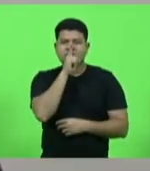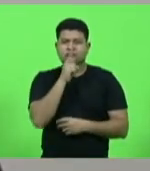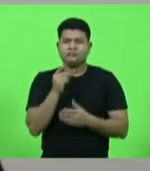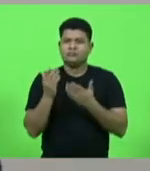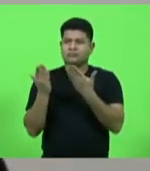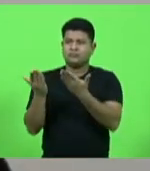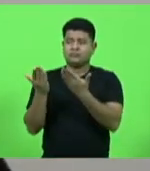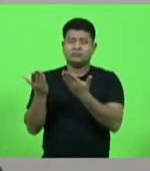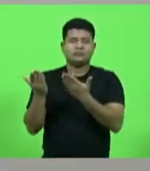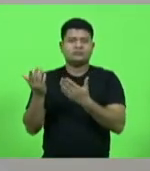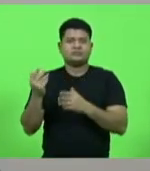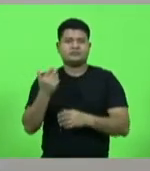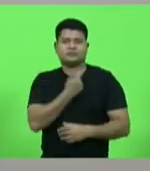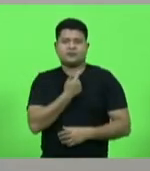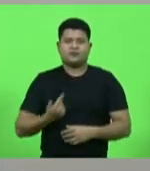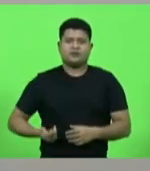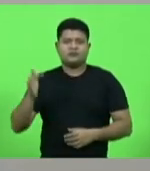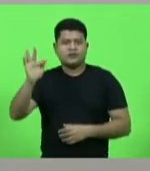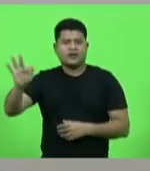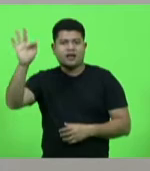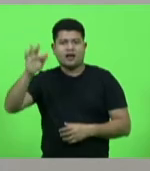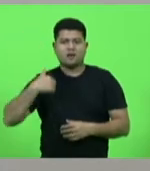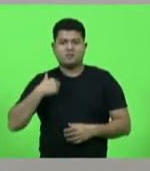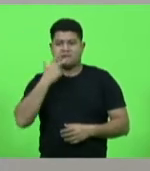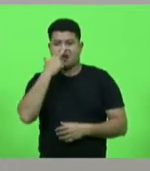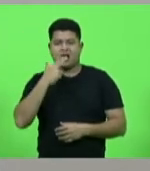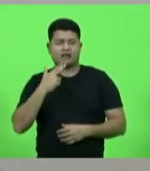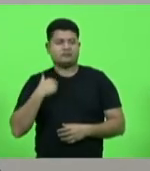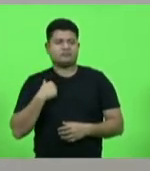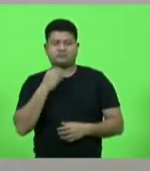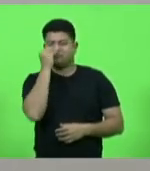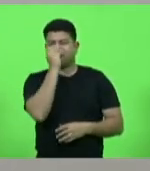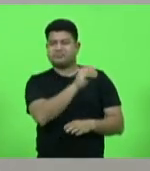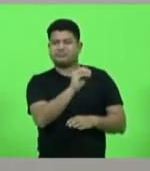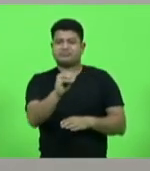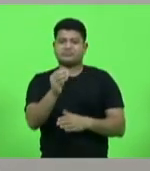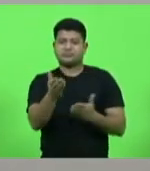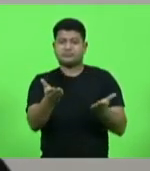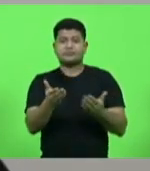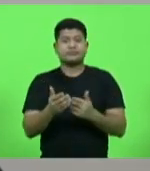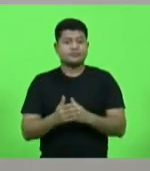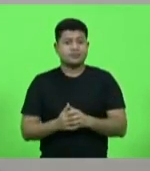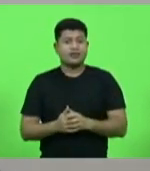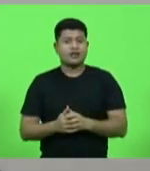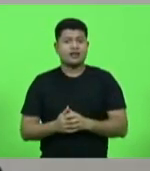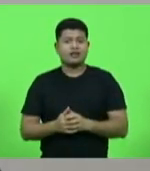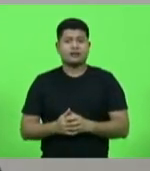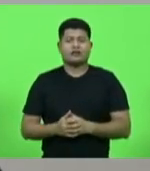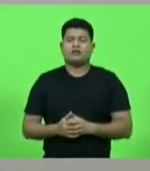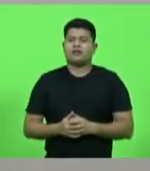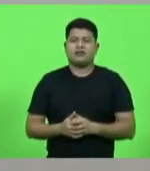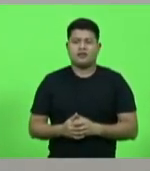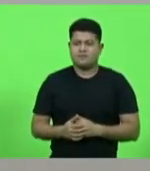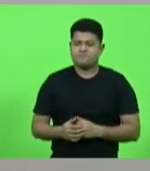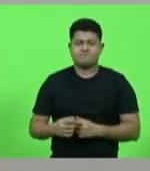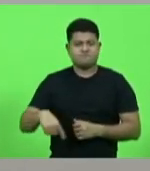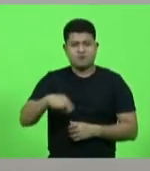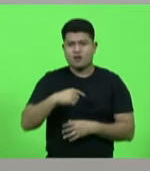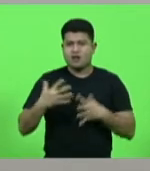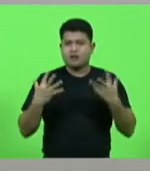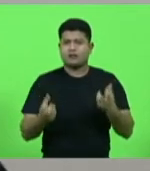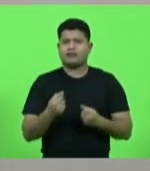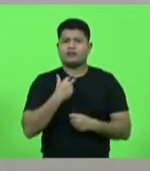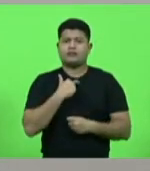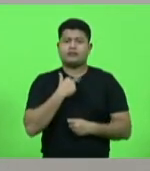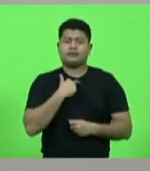com relação às rodovias federais. É inaceitável, é inadmissível.